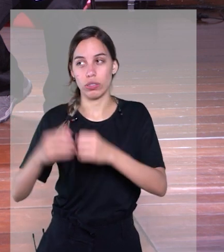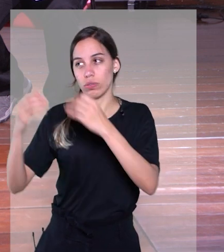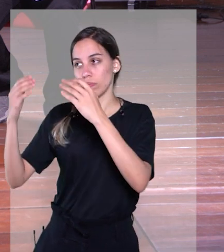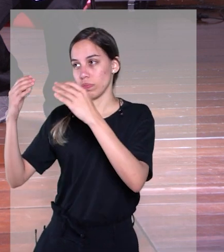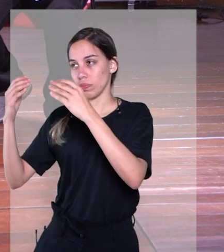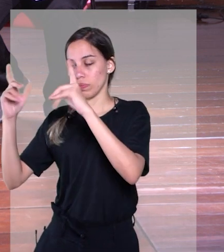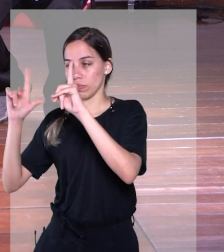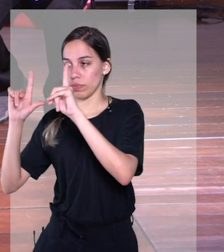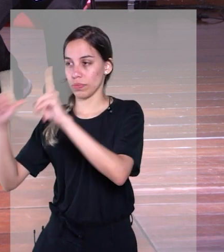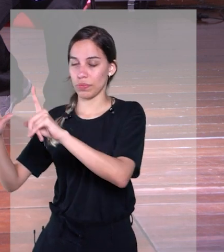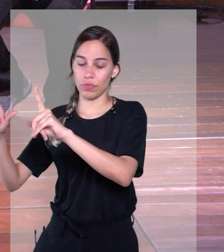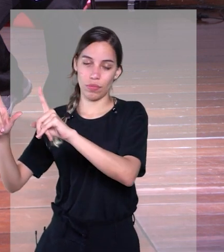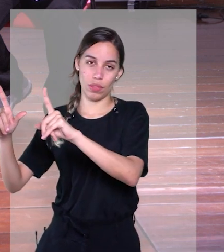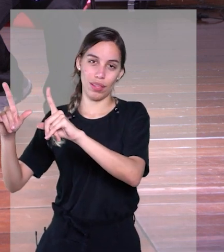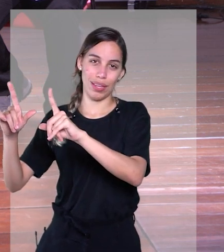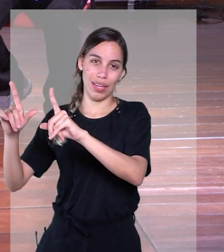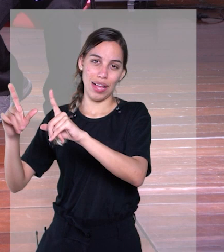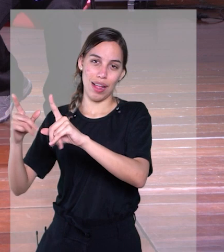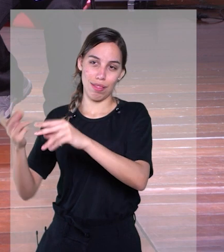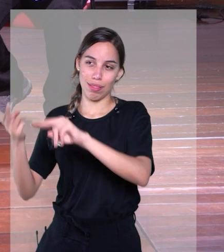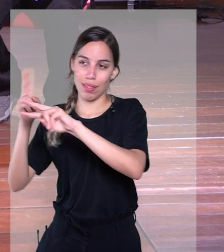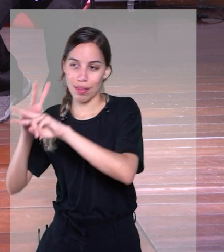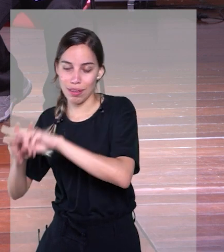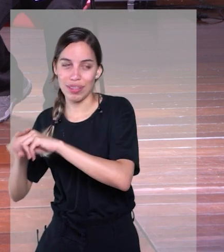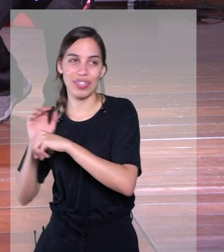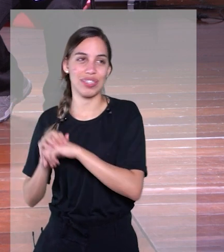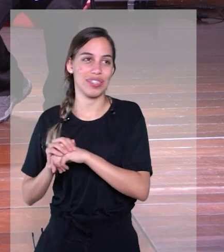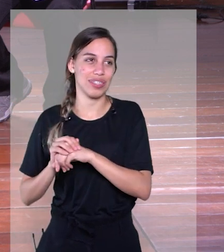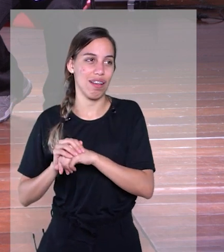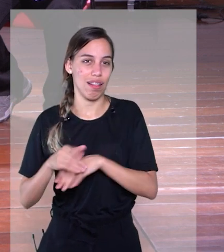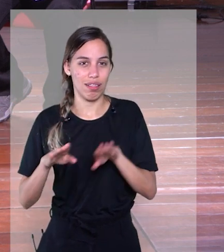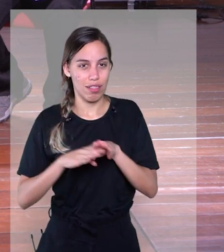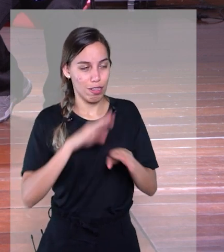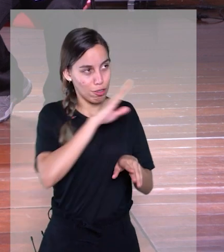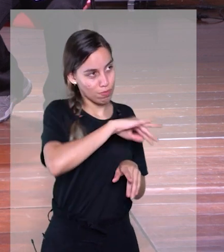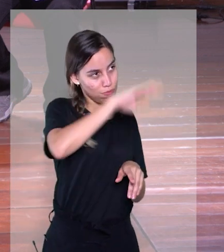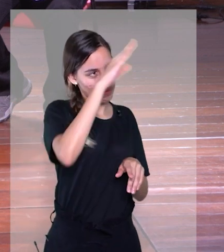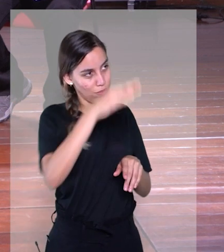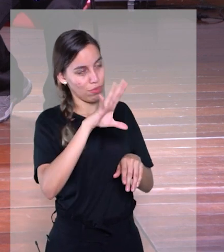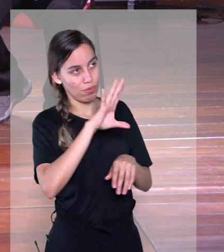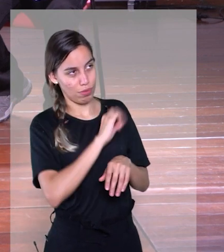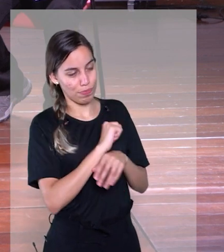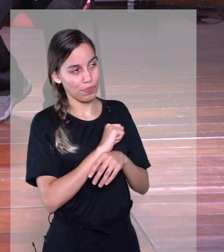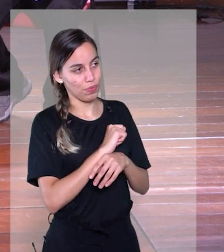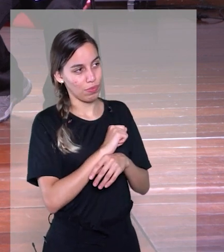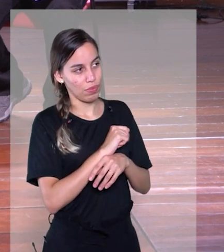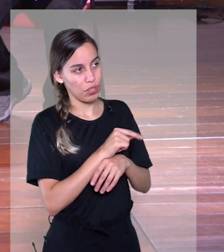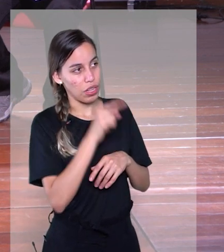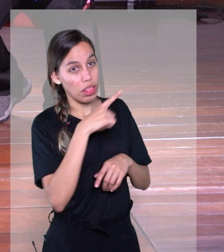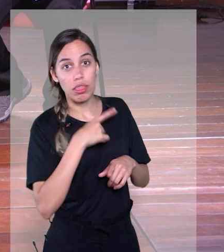Amor, onde está o memorial, tem um poema que chama-se Ausência. No Pico do Amor, o amor não está,